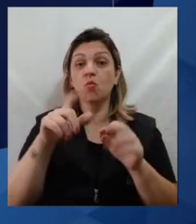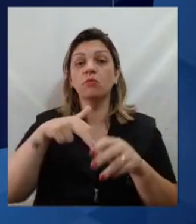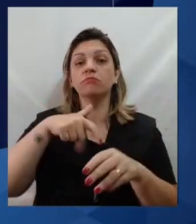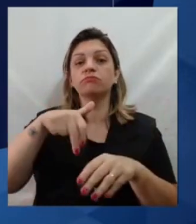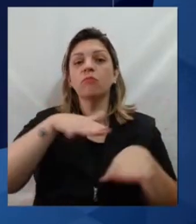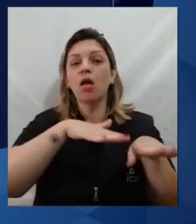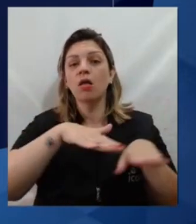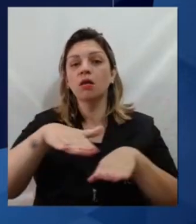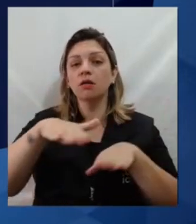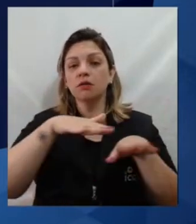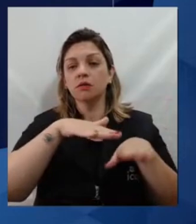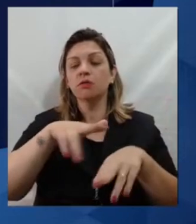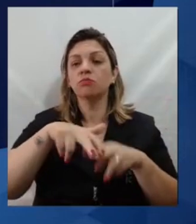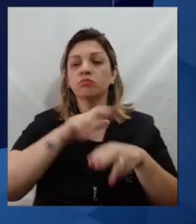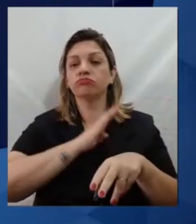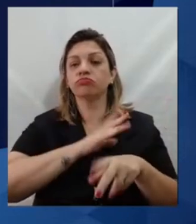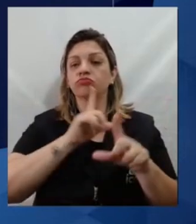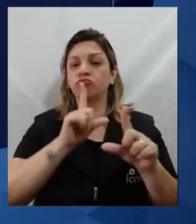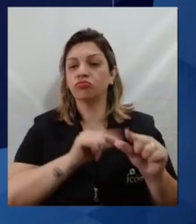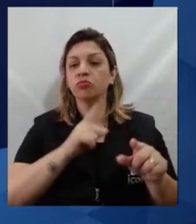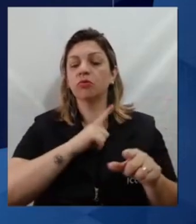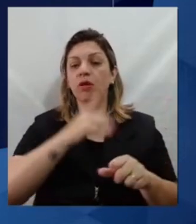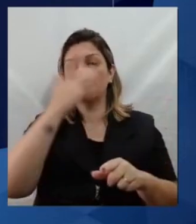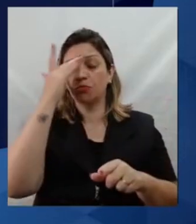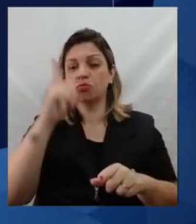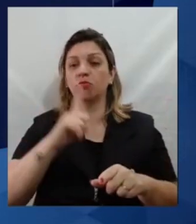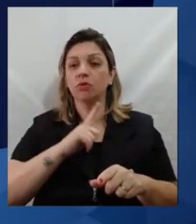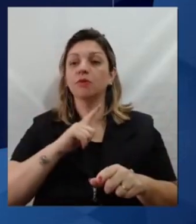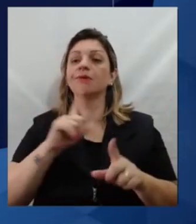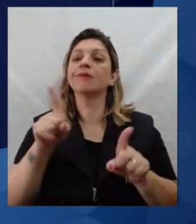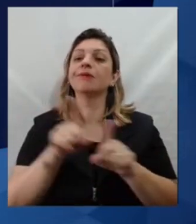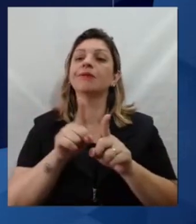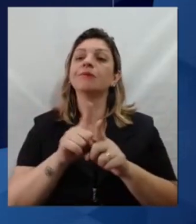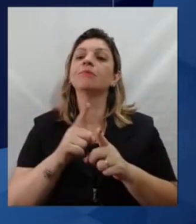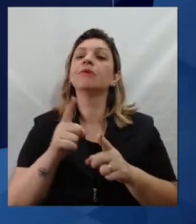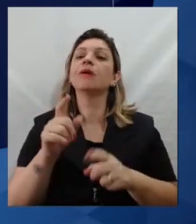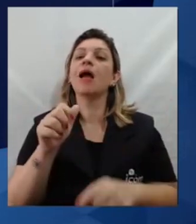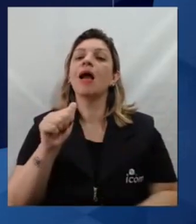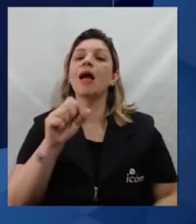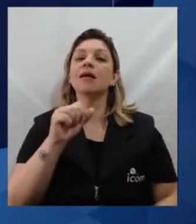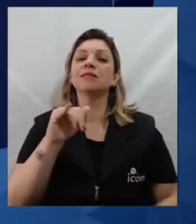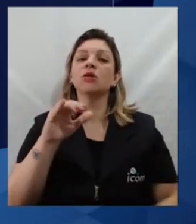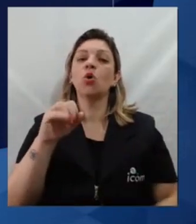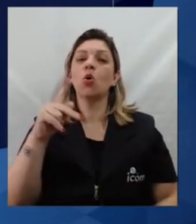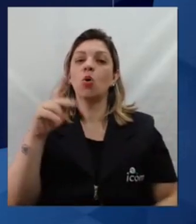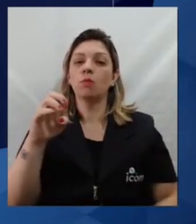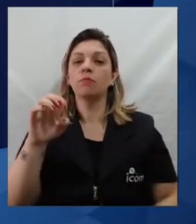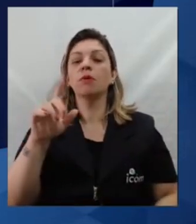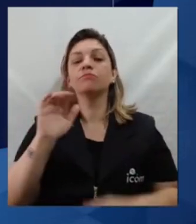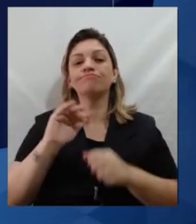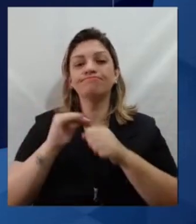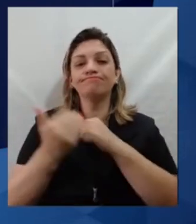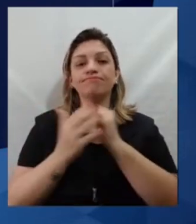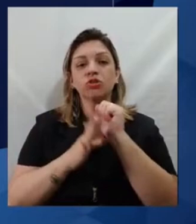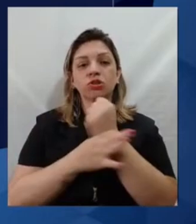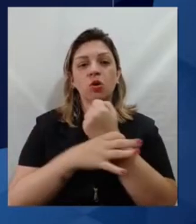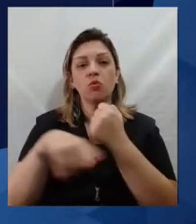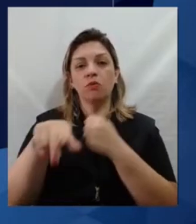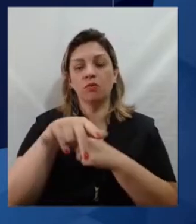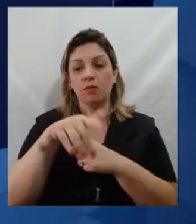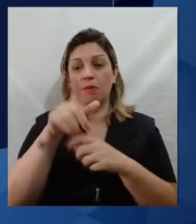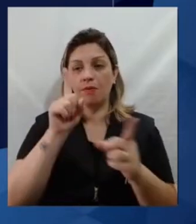débito cardíaco que esses pacientes possuem e a predisposição à síncope, pela segurança dos pacientes. Apesar das amostras serem